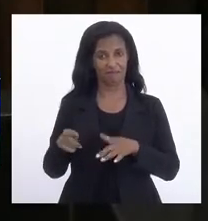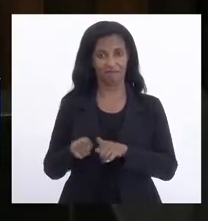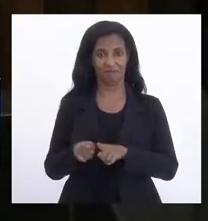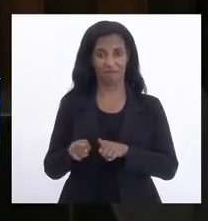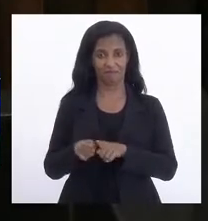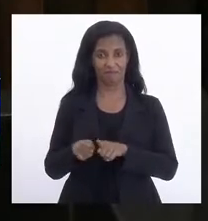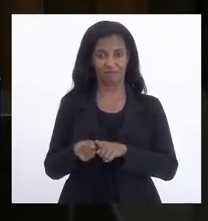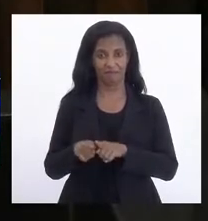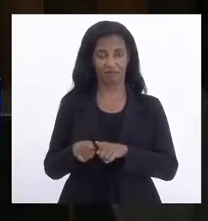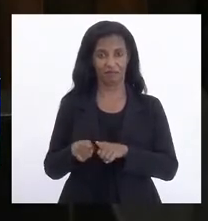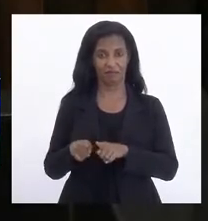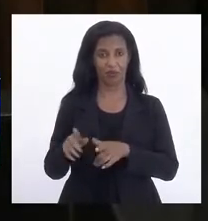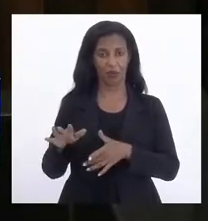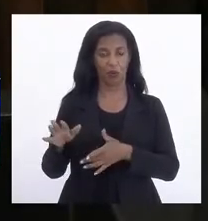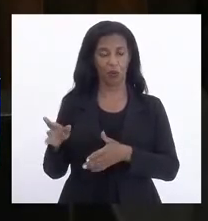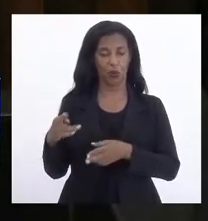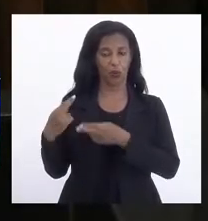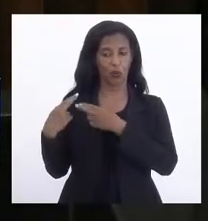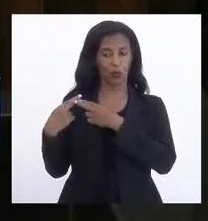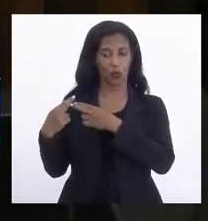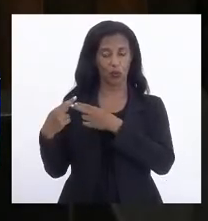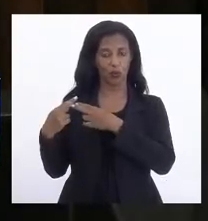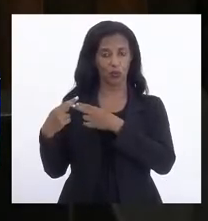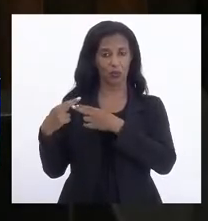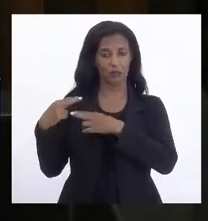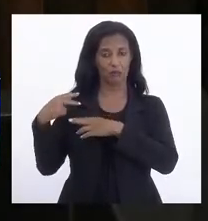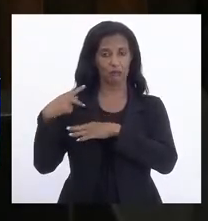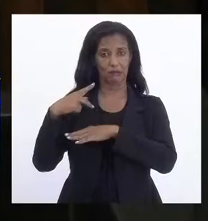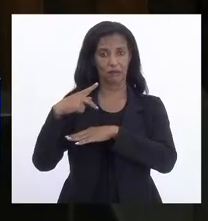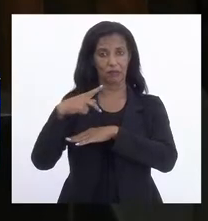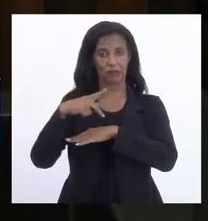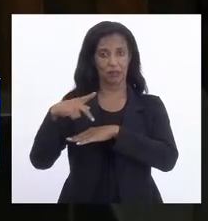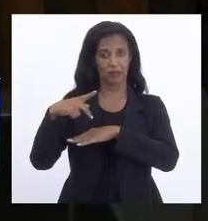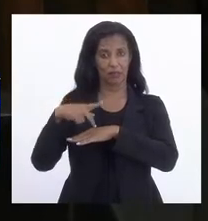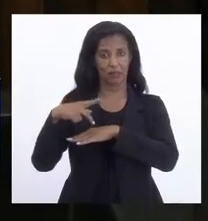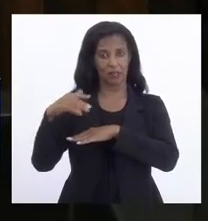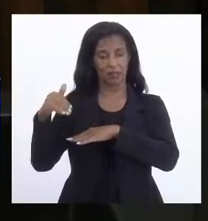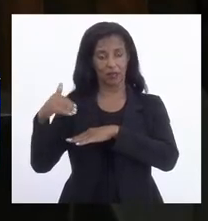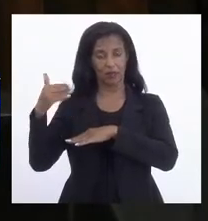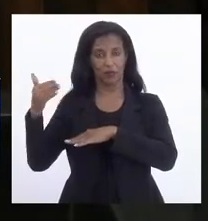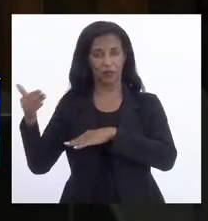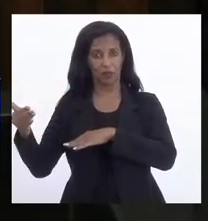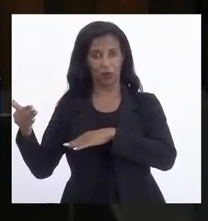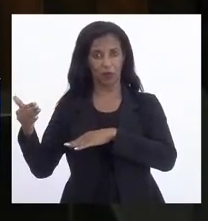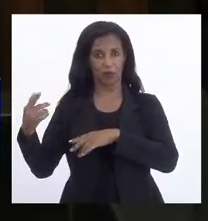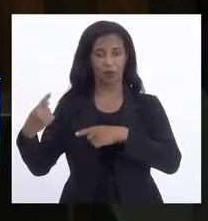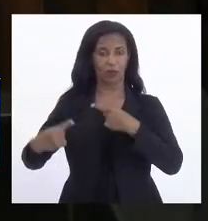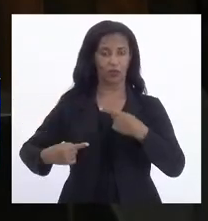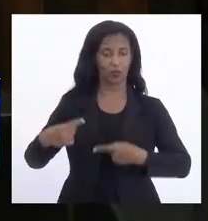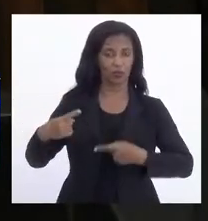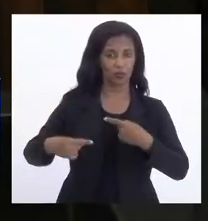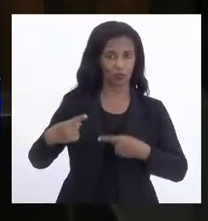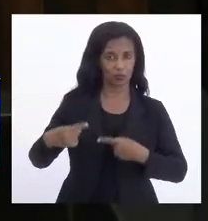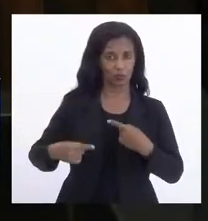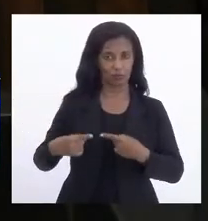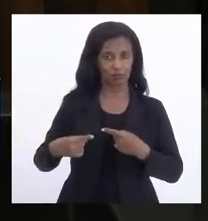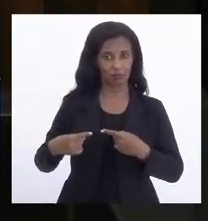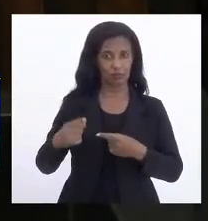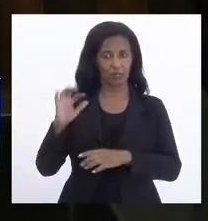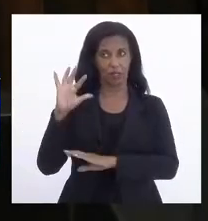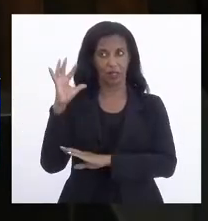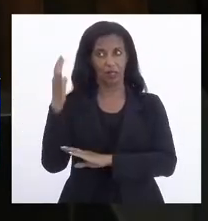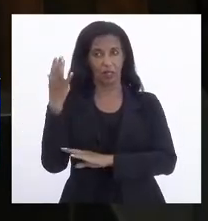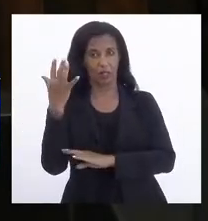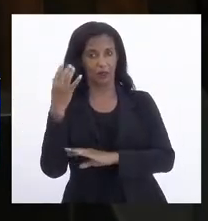com as autoridades internacionais, especificamente quanto às políticas